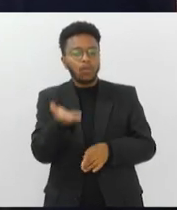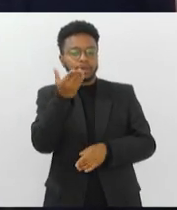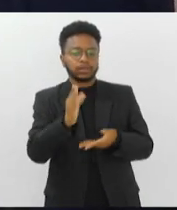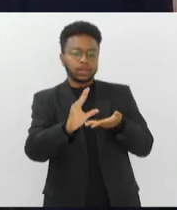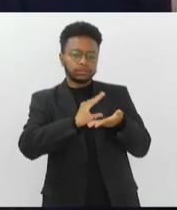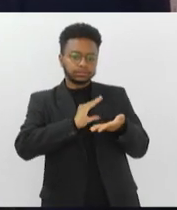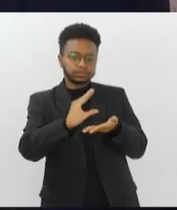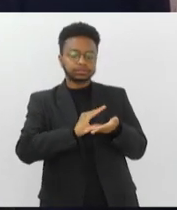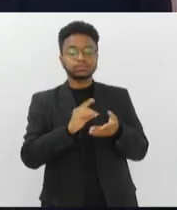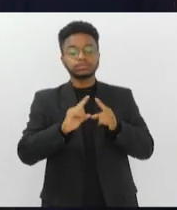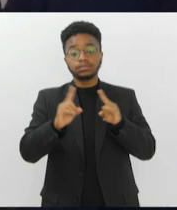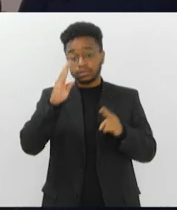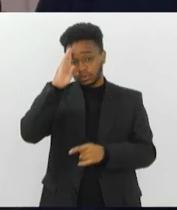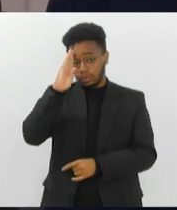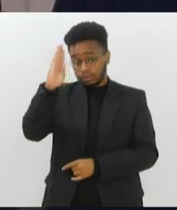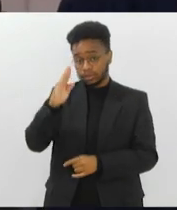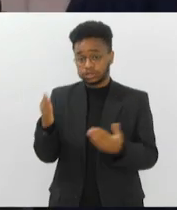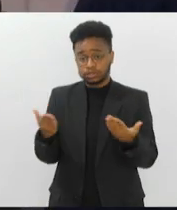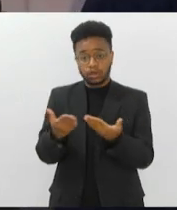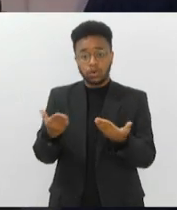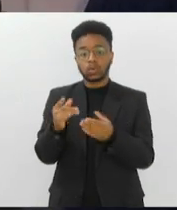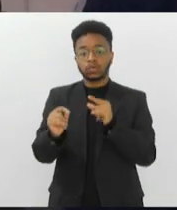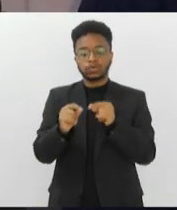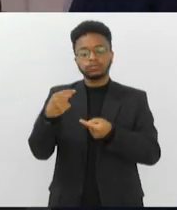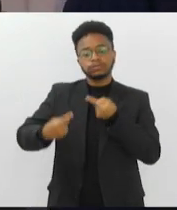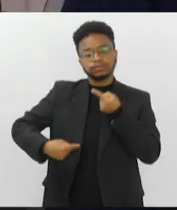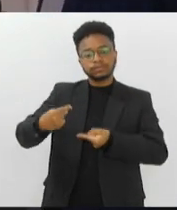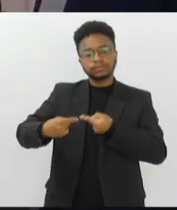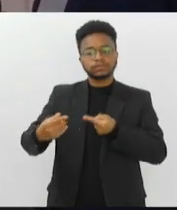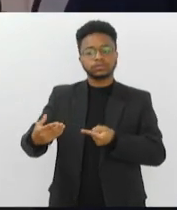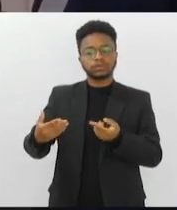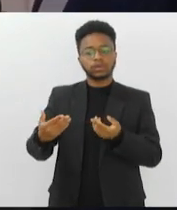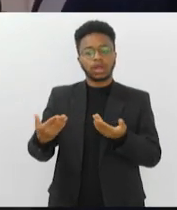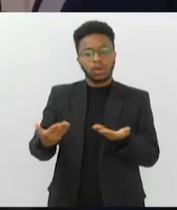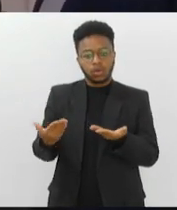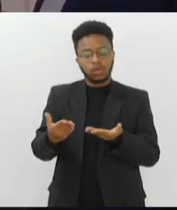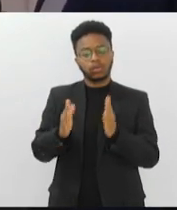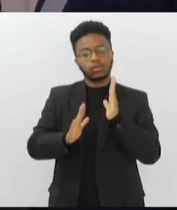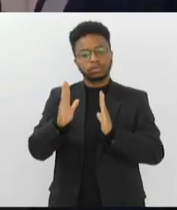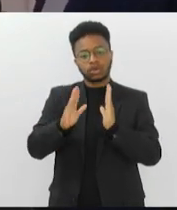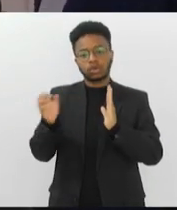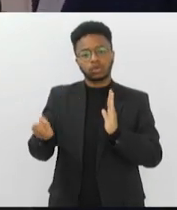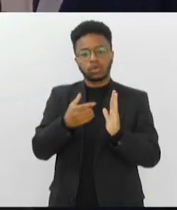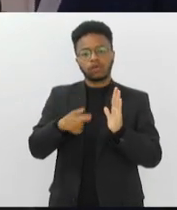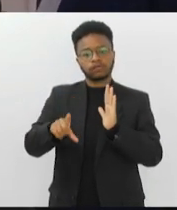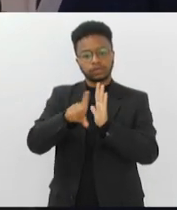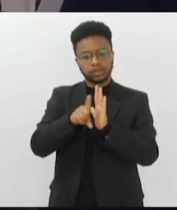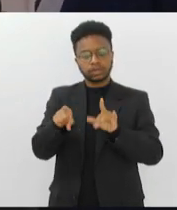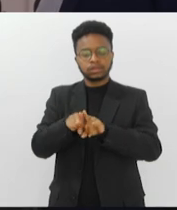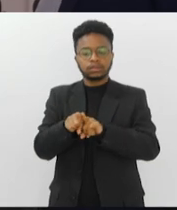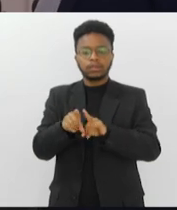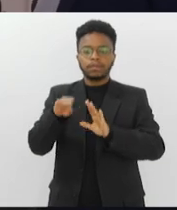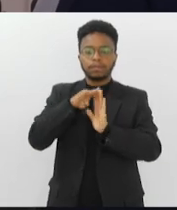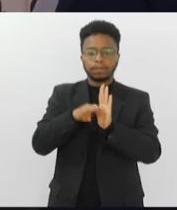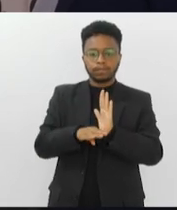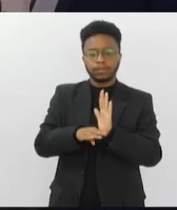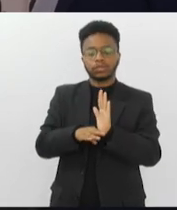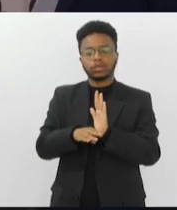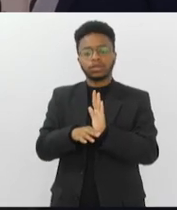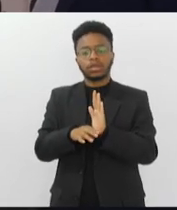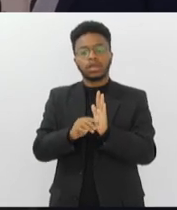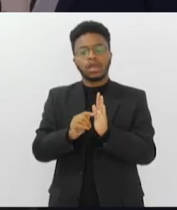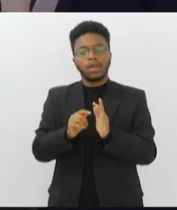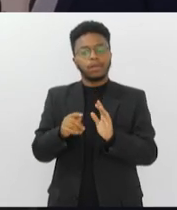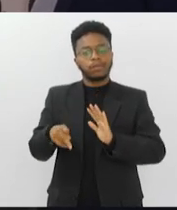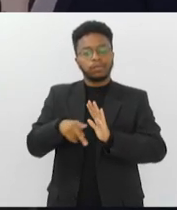os elementos mais importantes da discussão recente são justamente a nova legislação com o novo programa de refinanciamento dos